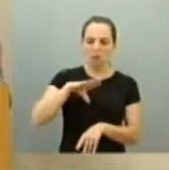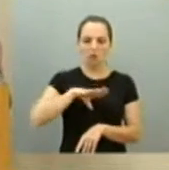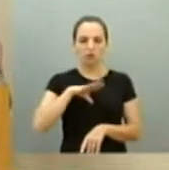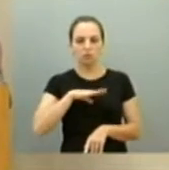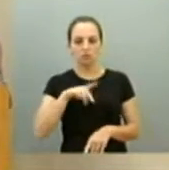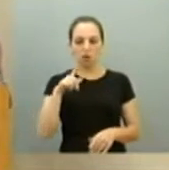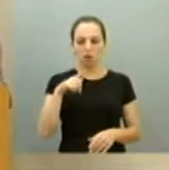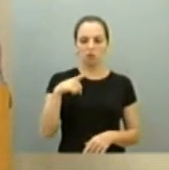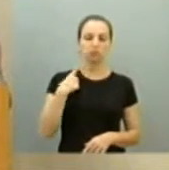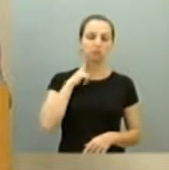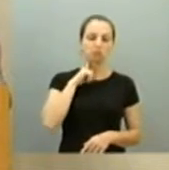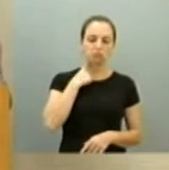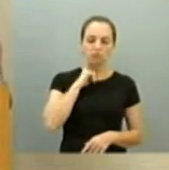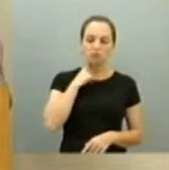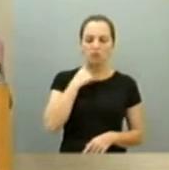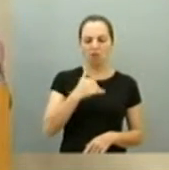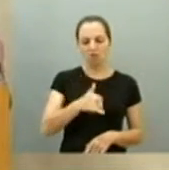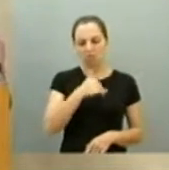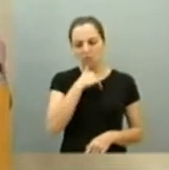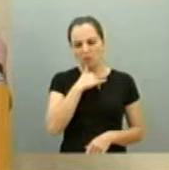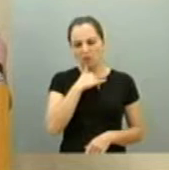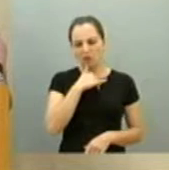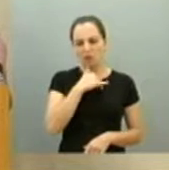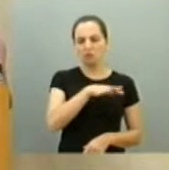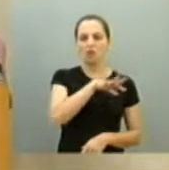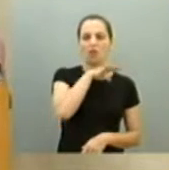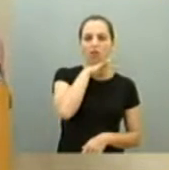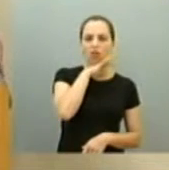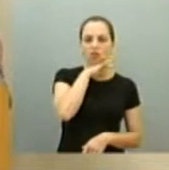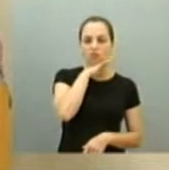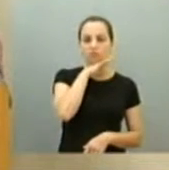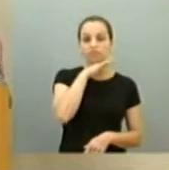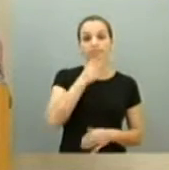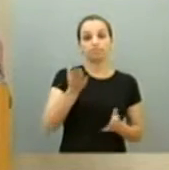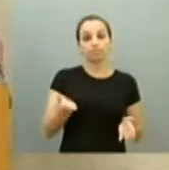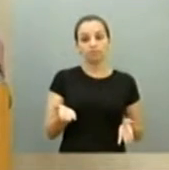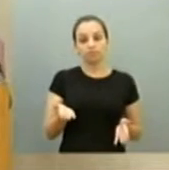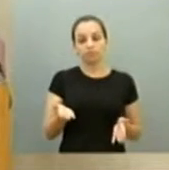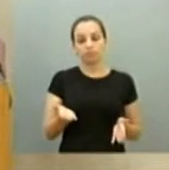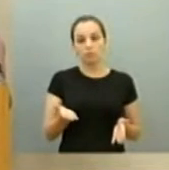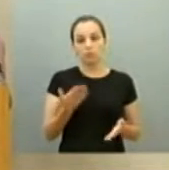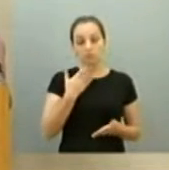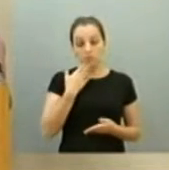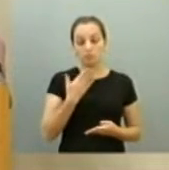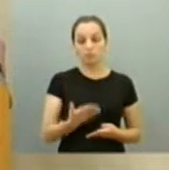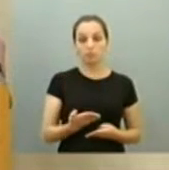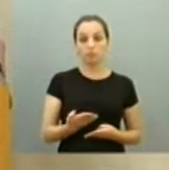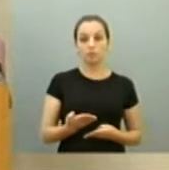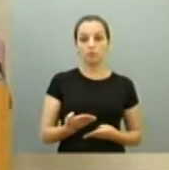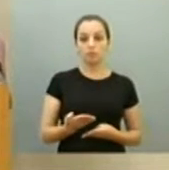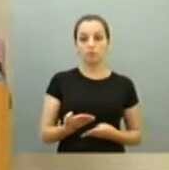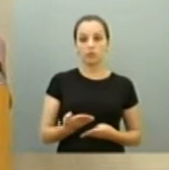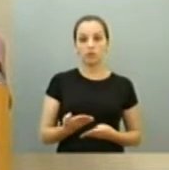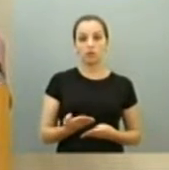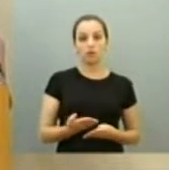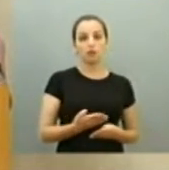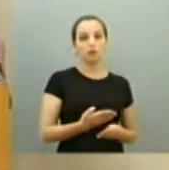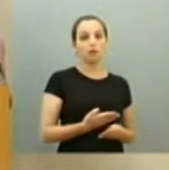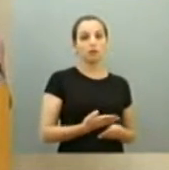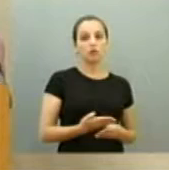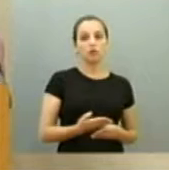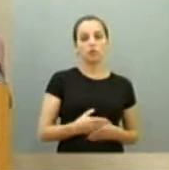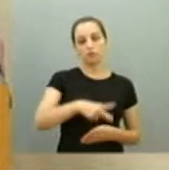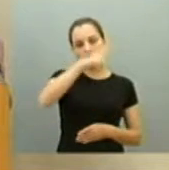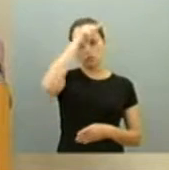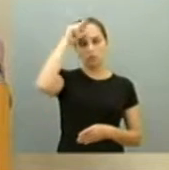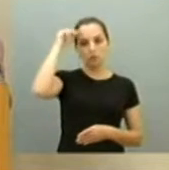É muito, muito triste, chato, é feio para a cidade. Então, eu deixo aqui um pedido ao executivo